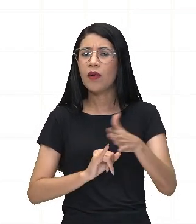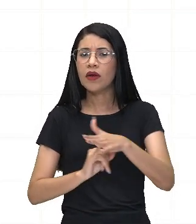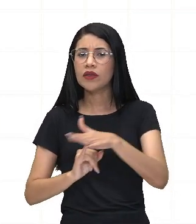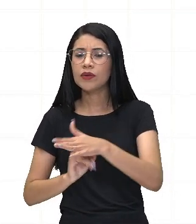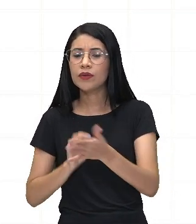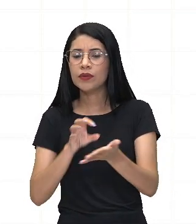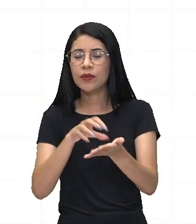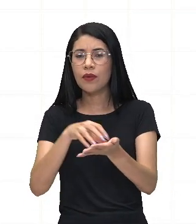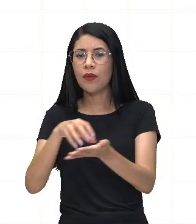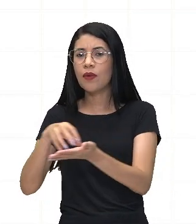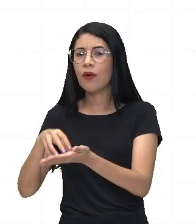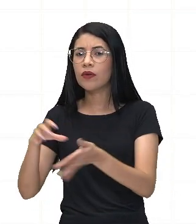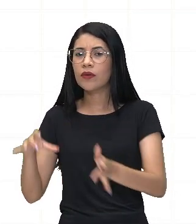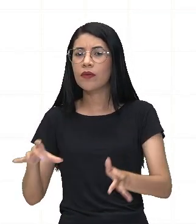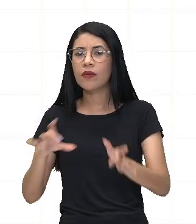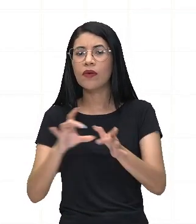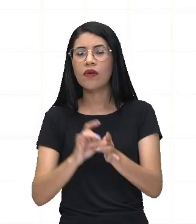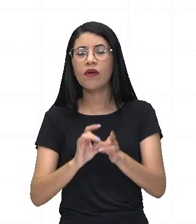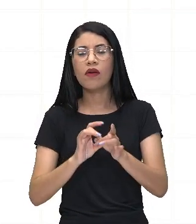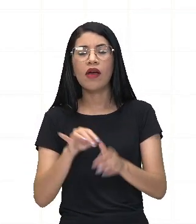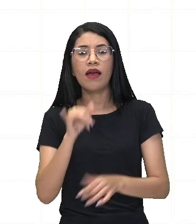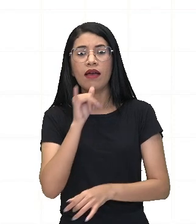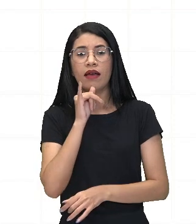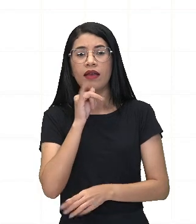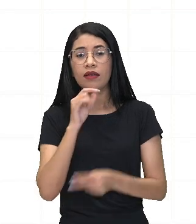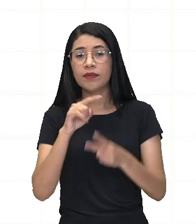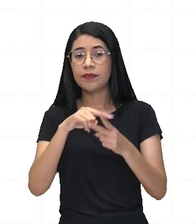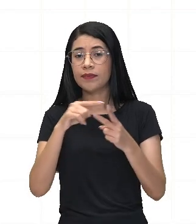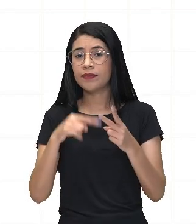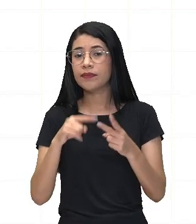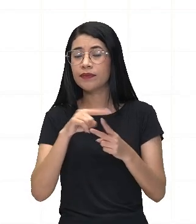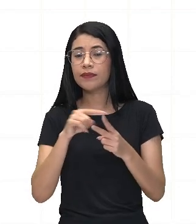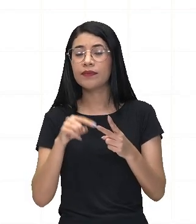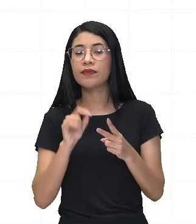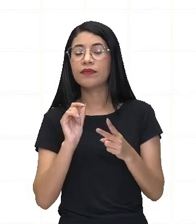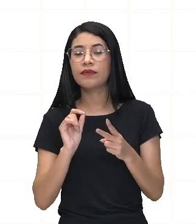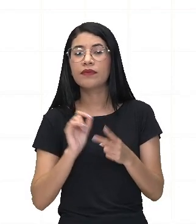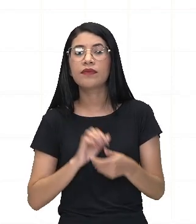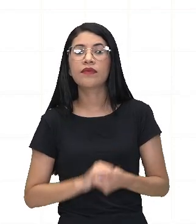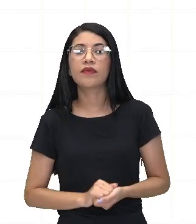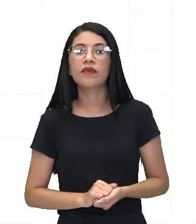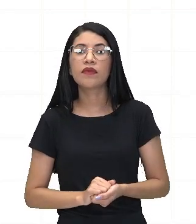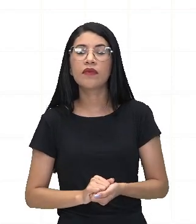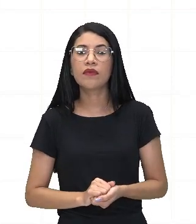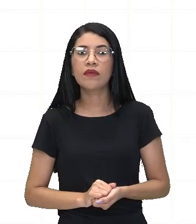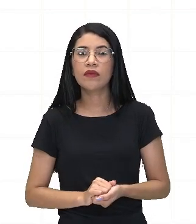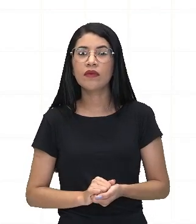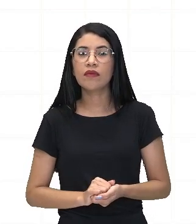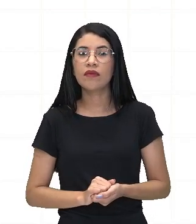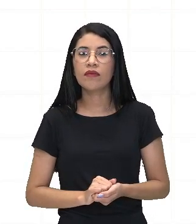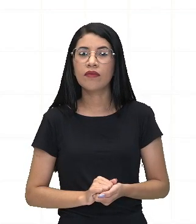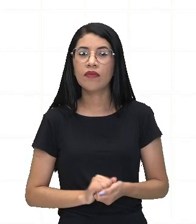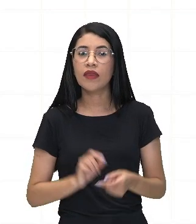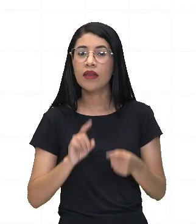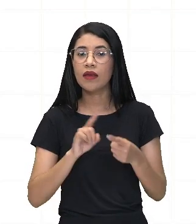ligadas a ele. E aí a gente vai citar duas. Nós temos o Instituto